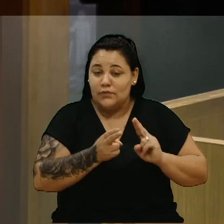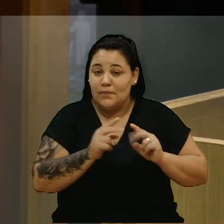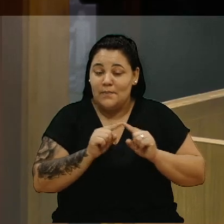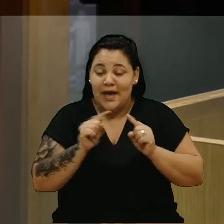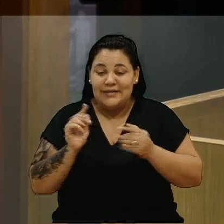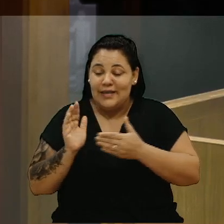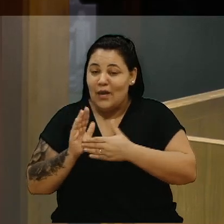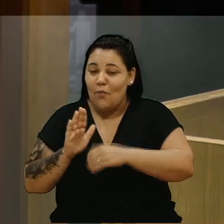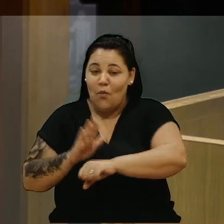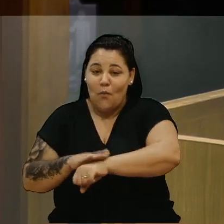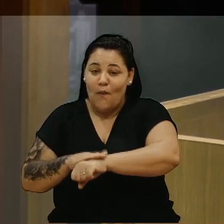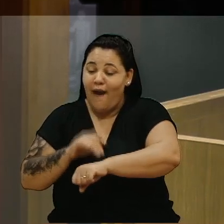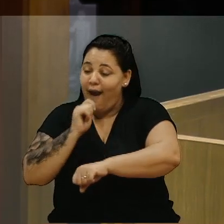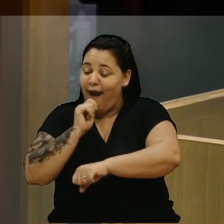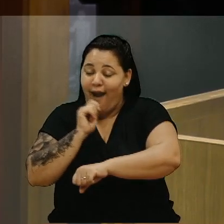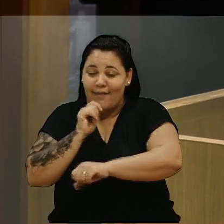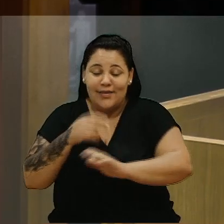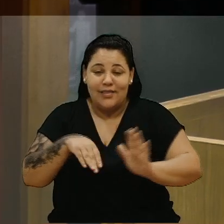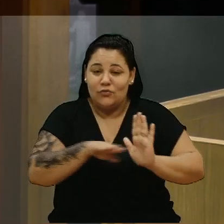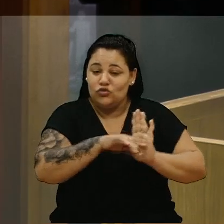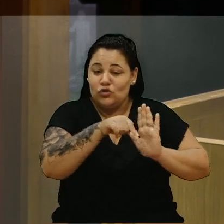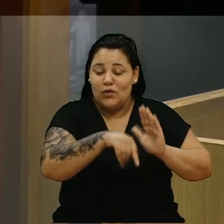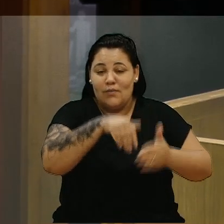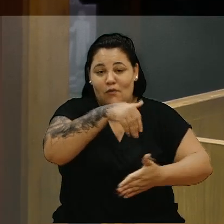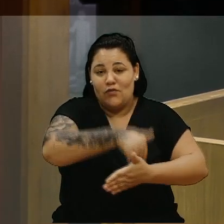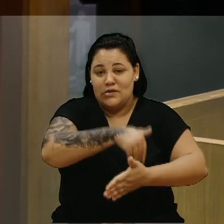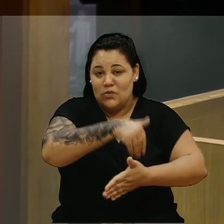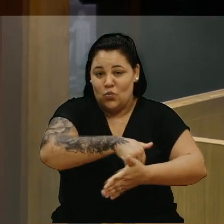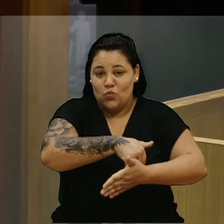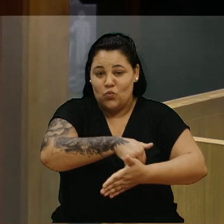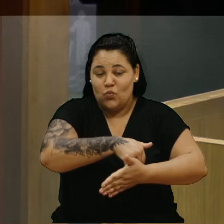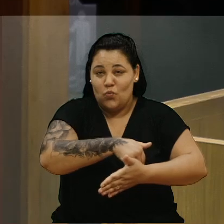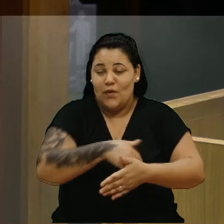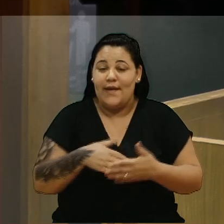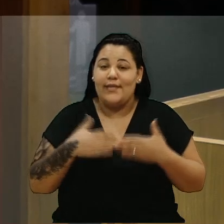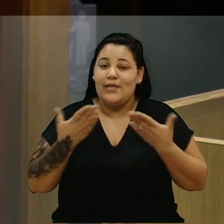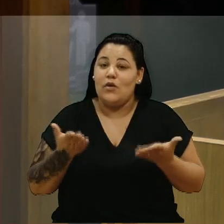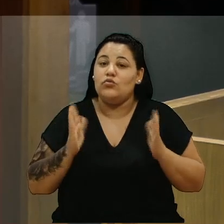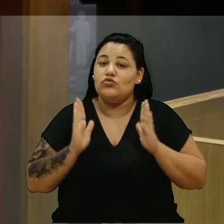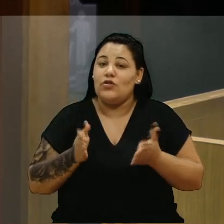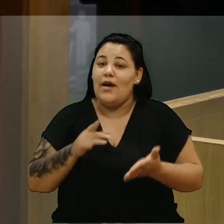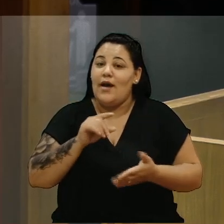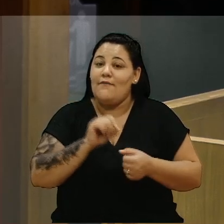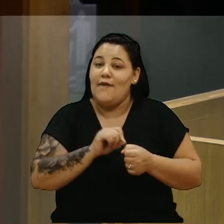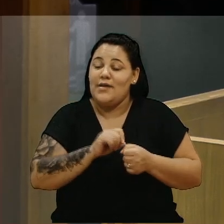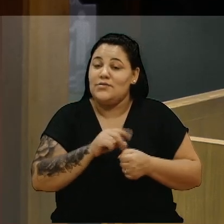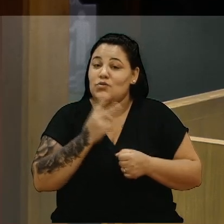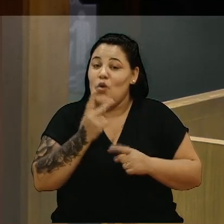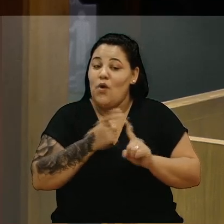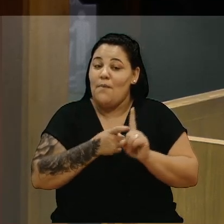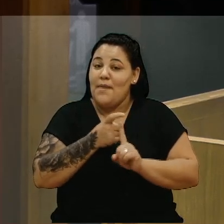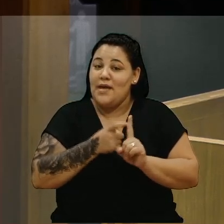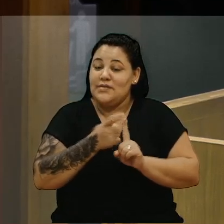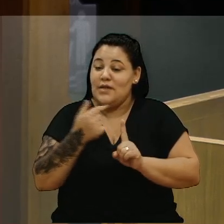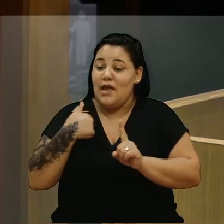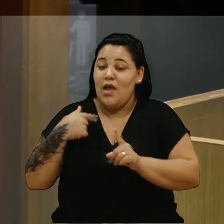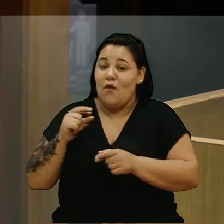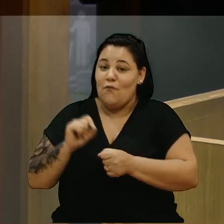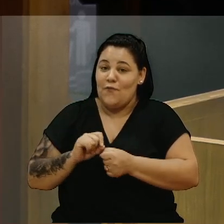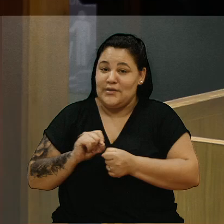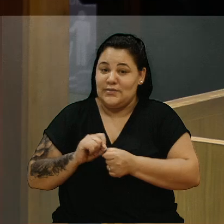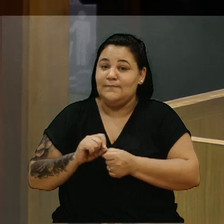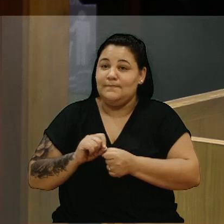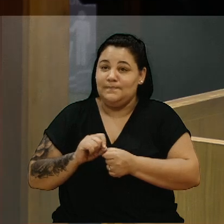ele nem chegou aqui para plenário para votação. Então, já fazem cerca de 2 meses que eu fiz